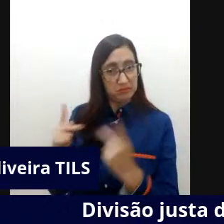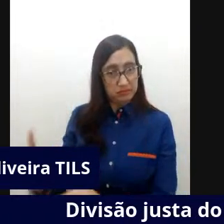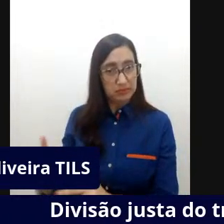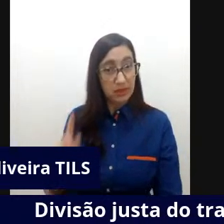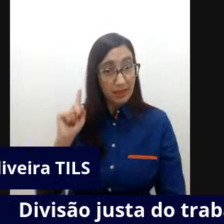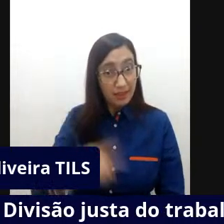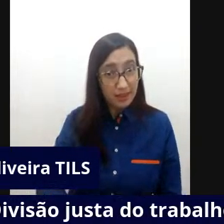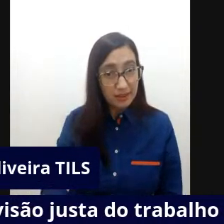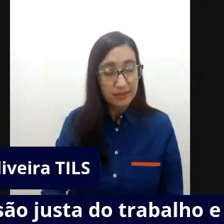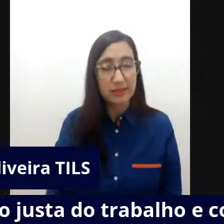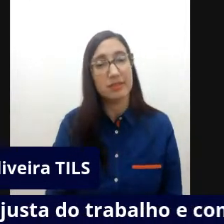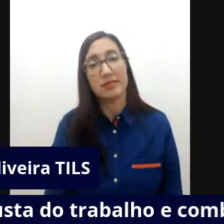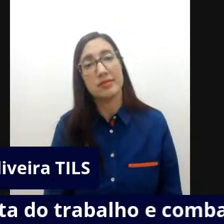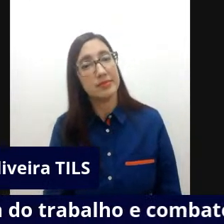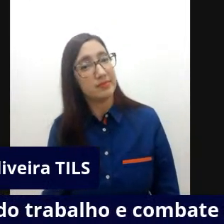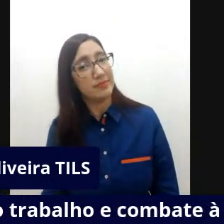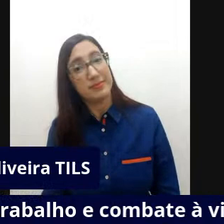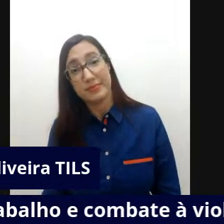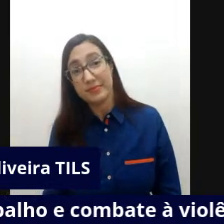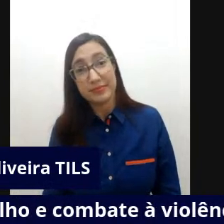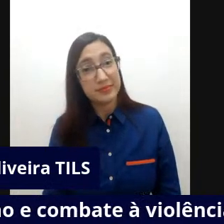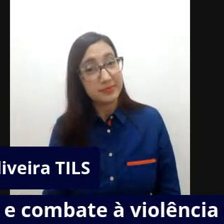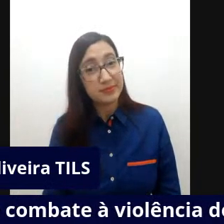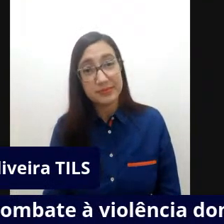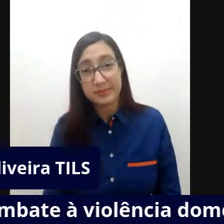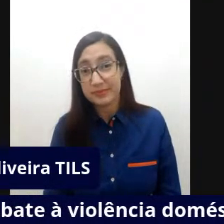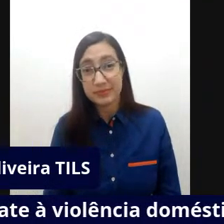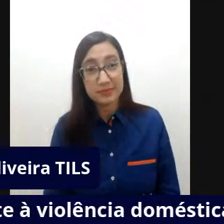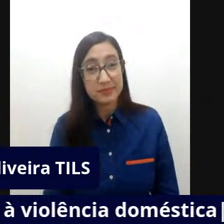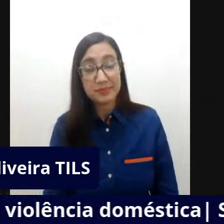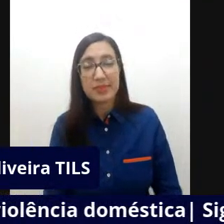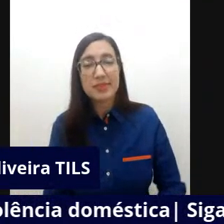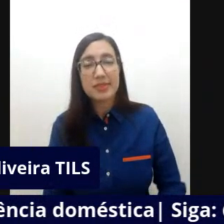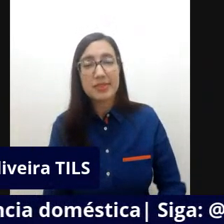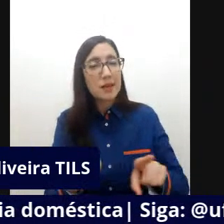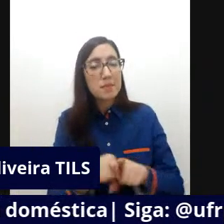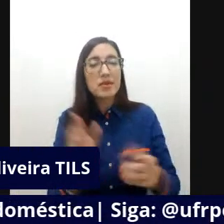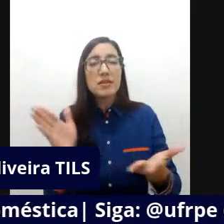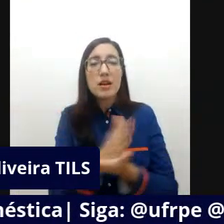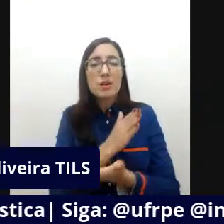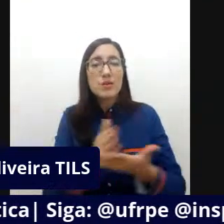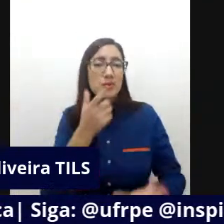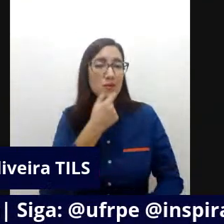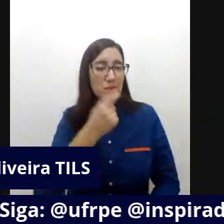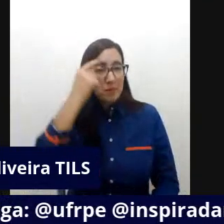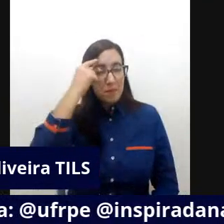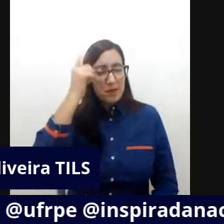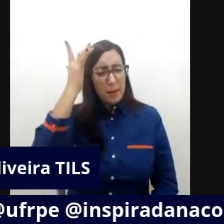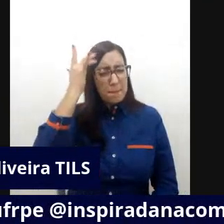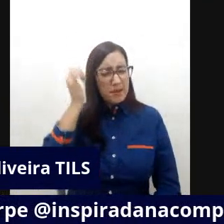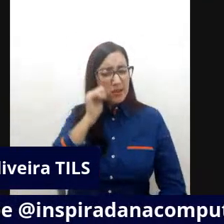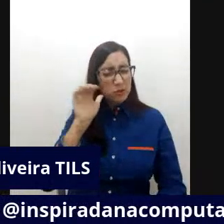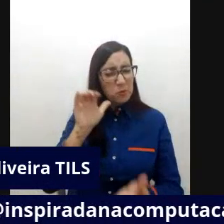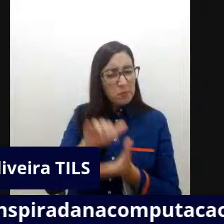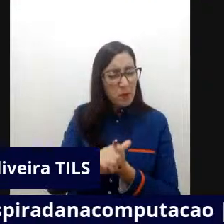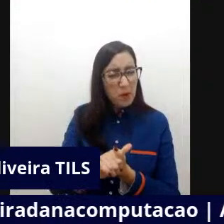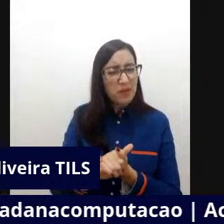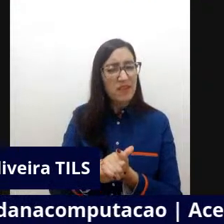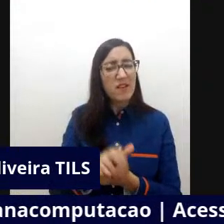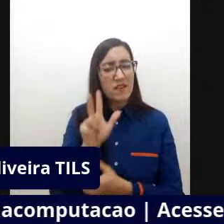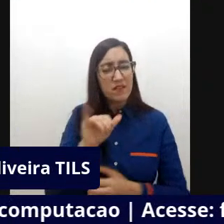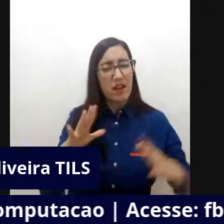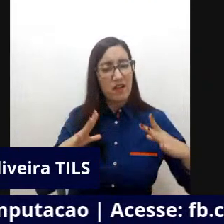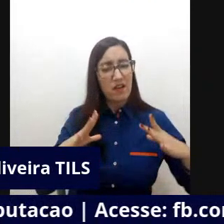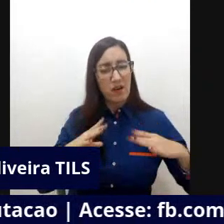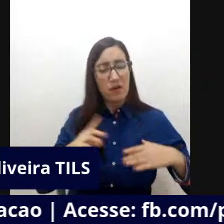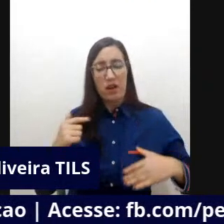porque ela teve que ficar com a criança? Não entende. Muitas chegam no sindicato reclamando, a gente sempre faz reunião no segundo domingo de